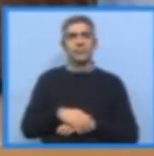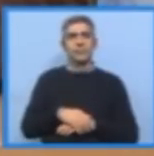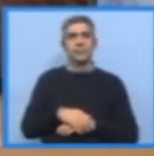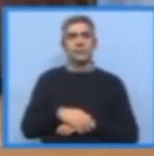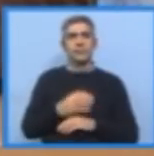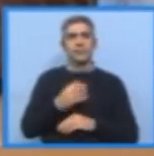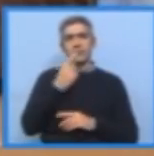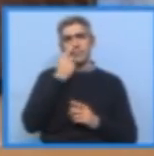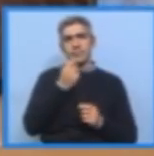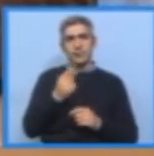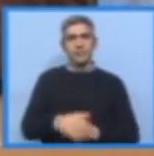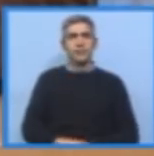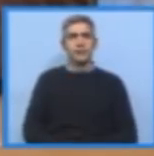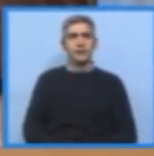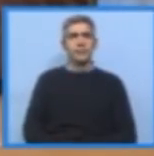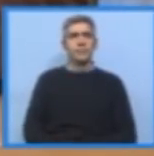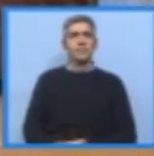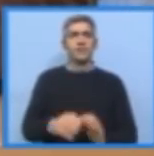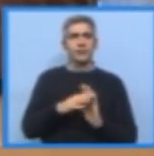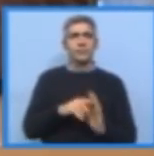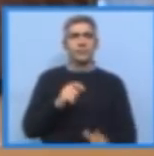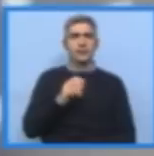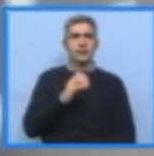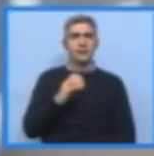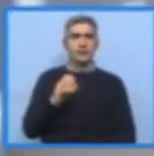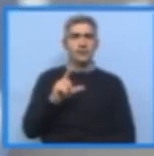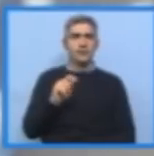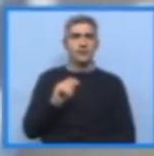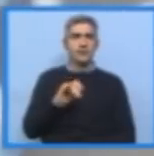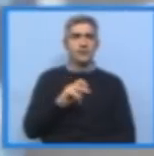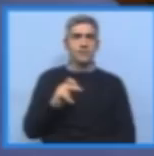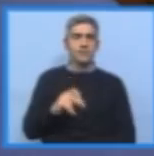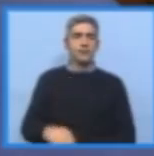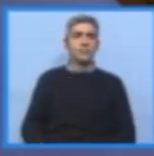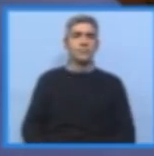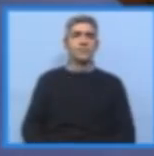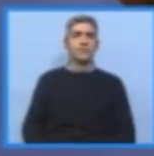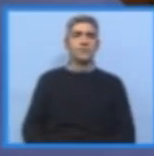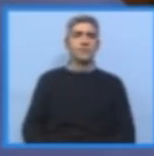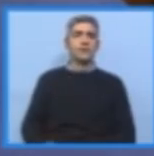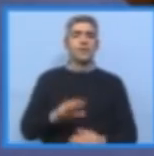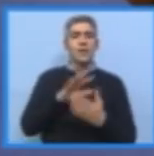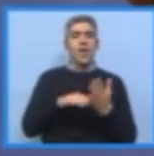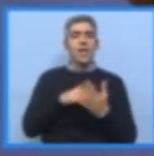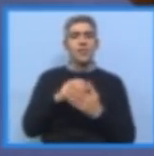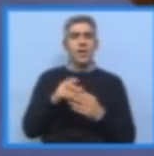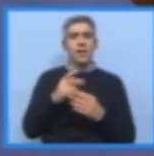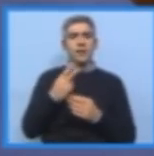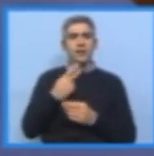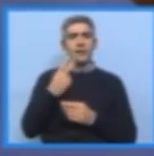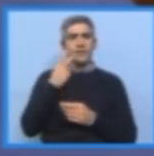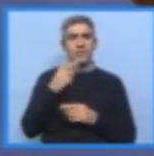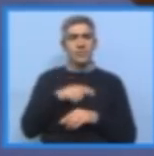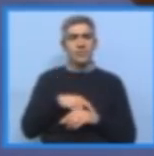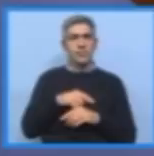que foi do género. E foi no programa Eclésia. Agora, a questão do calendário que